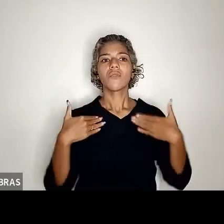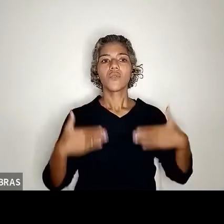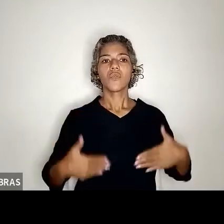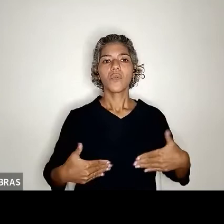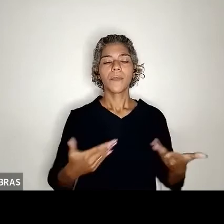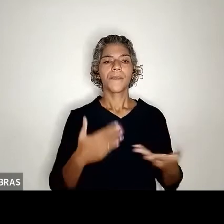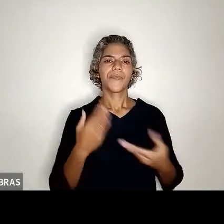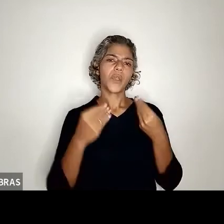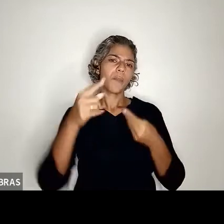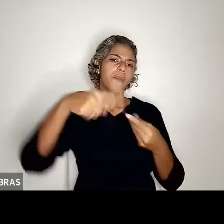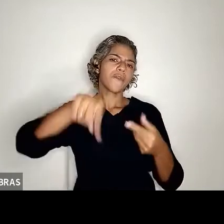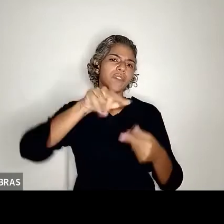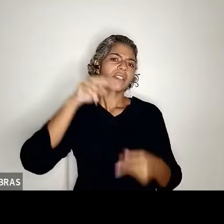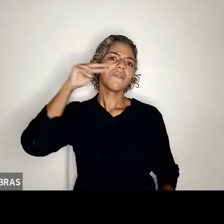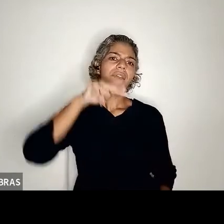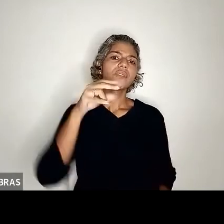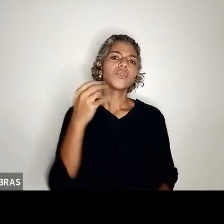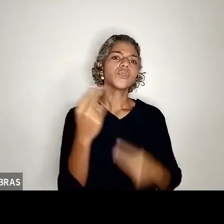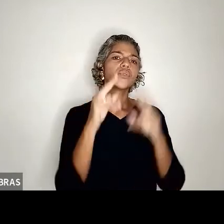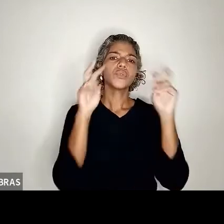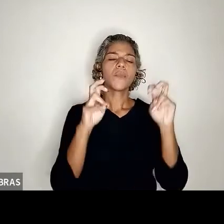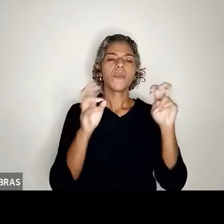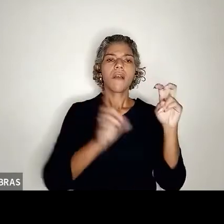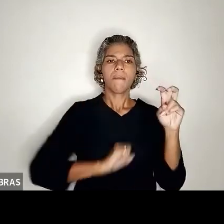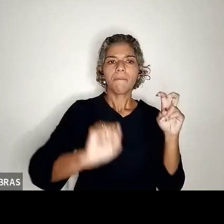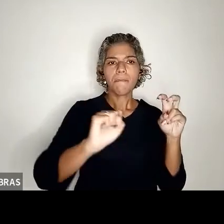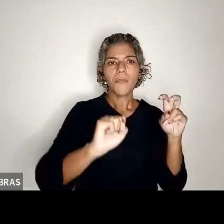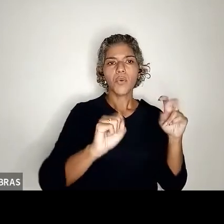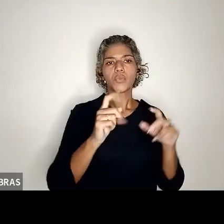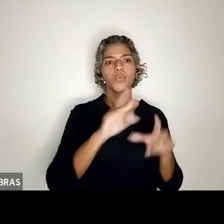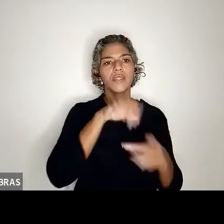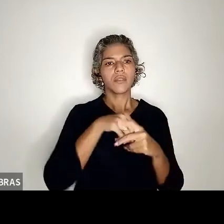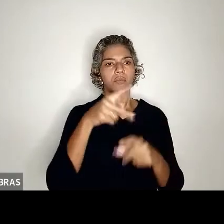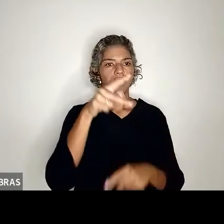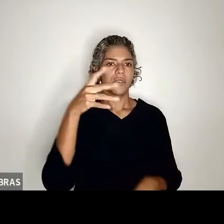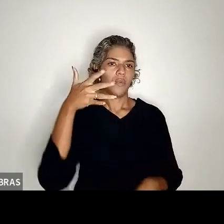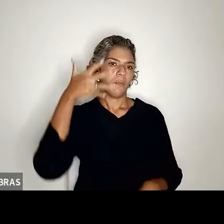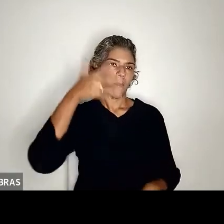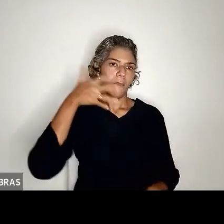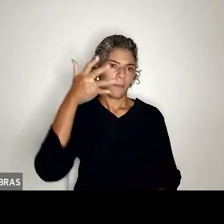para o debate que cada uma fez hoje?